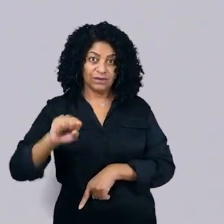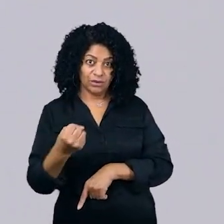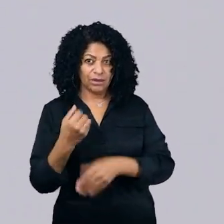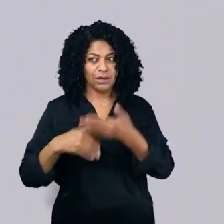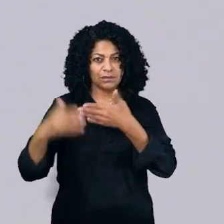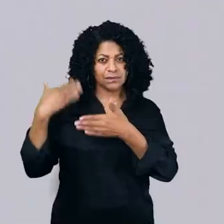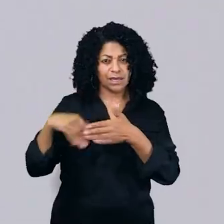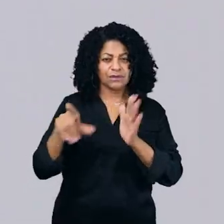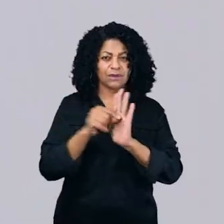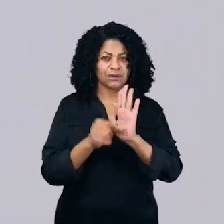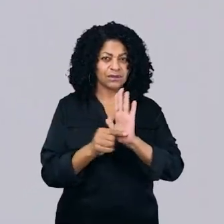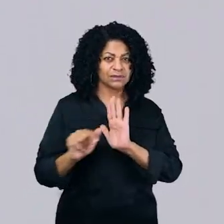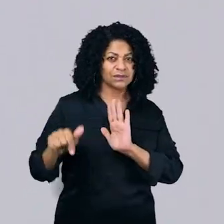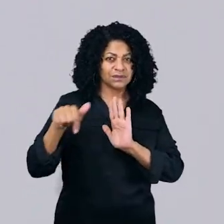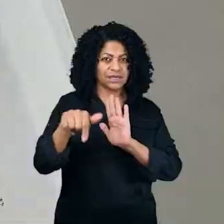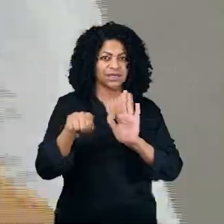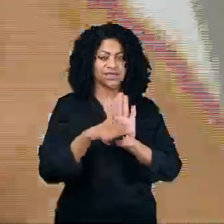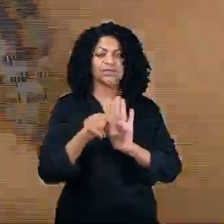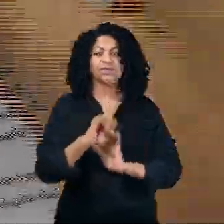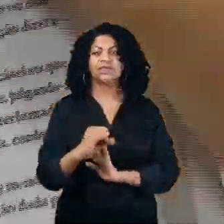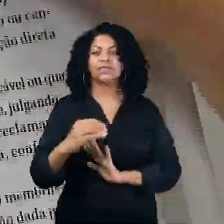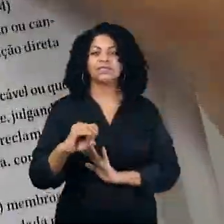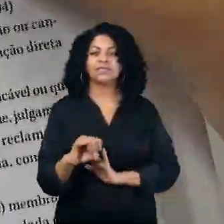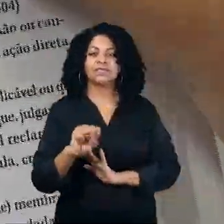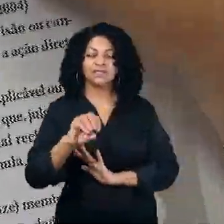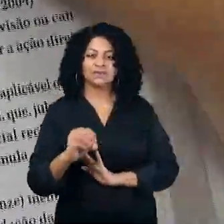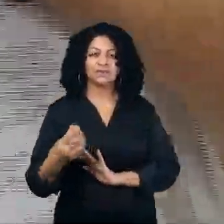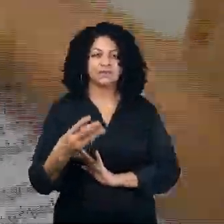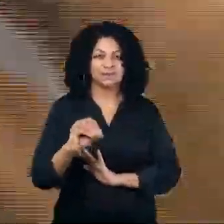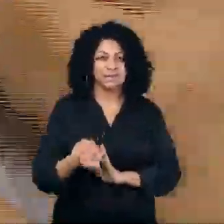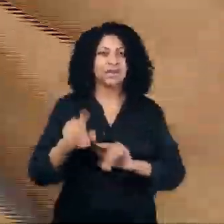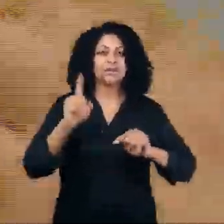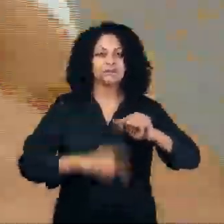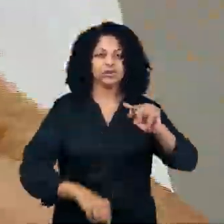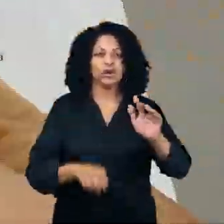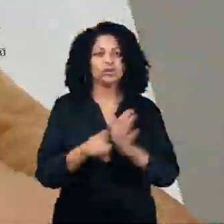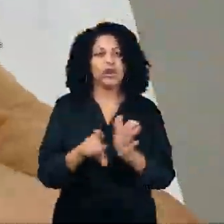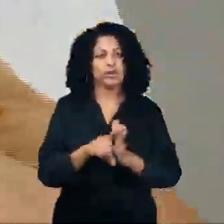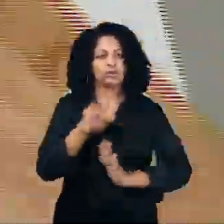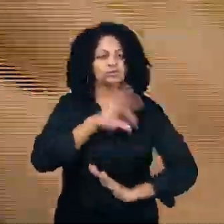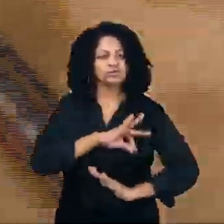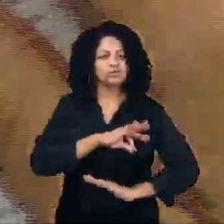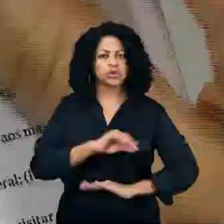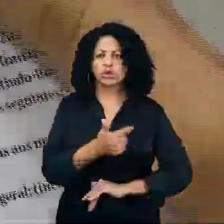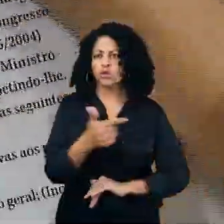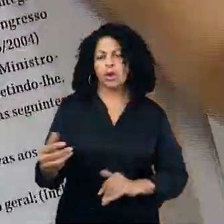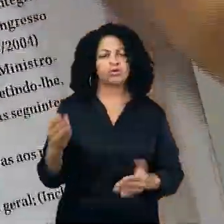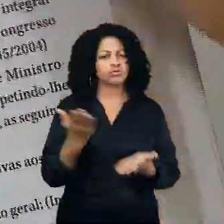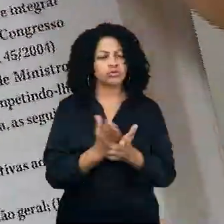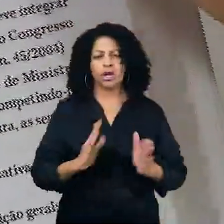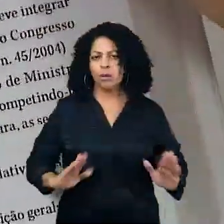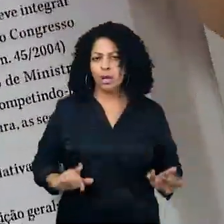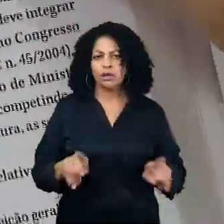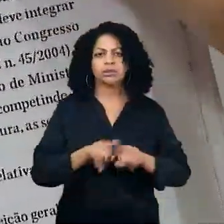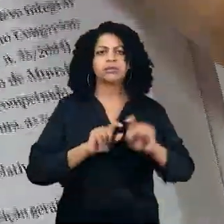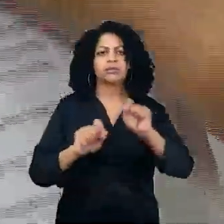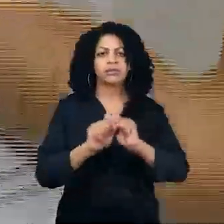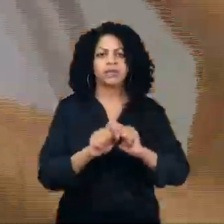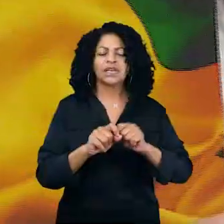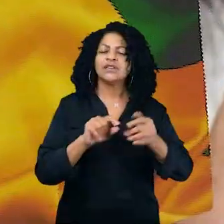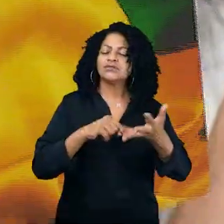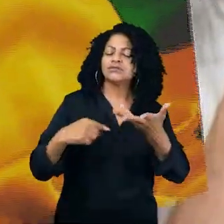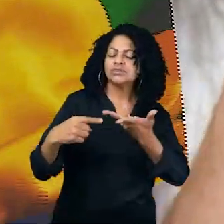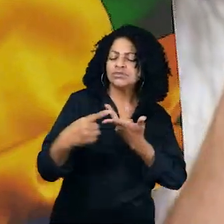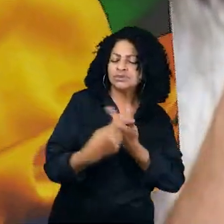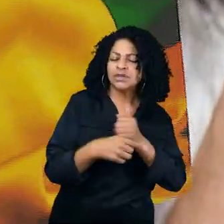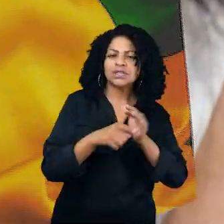Federal decretou, no artigo 7º, inciso 30, a proibição de diferenças de salários, de exercício de funções